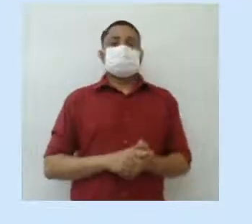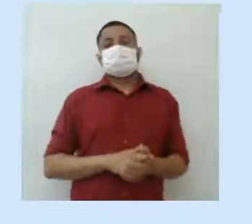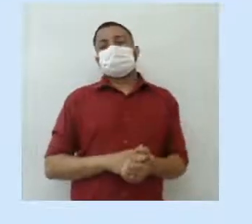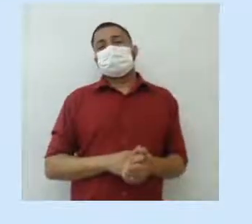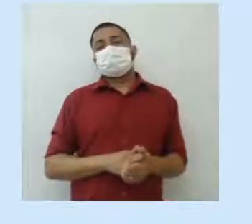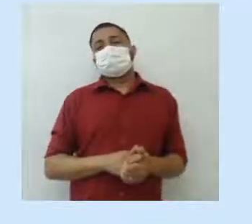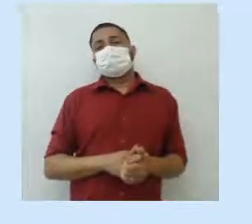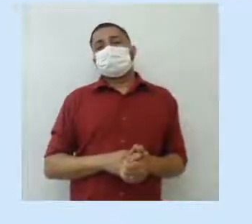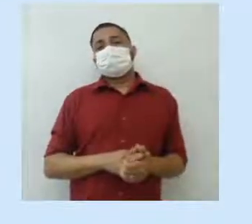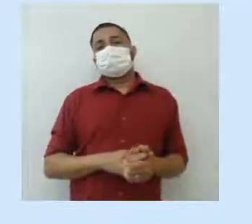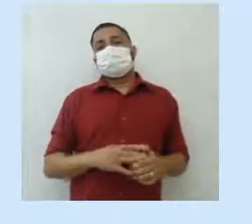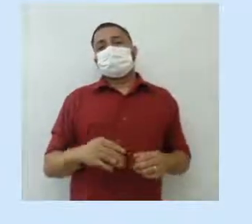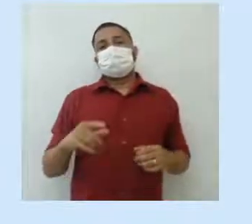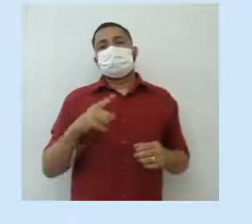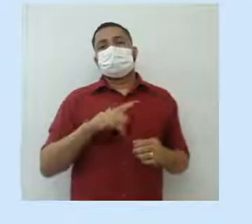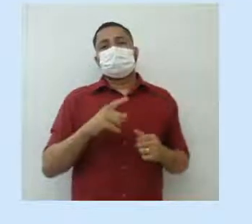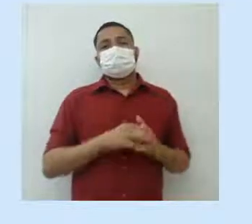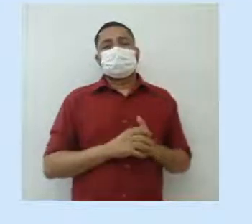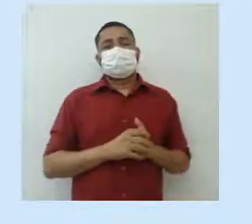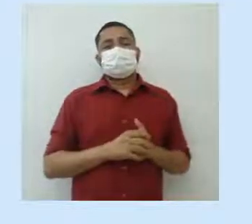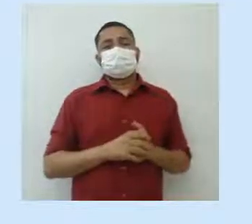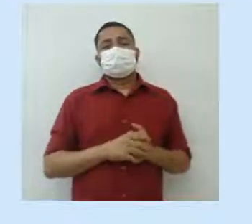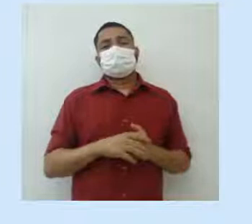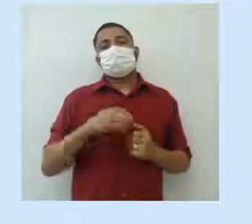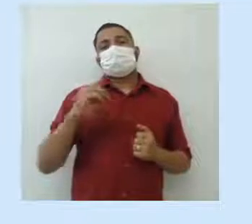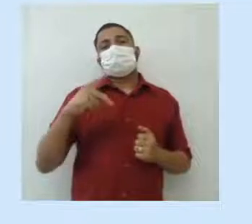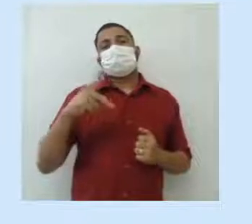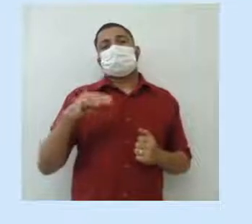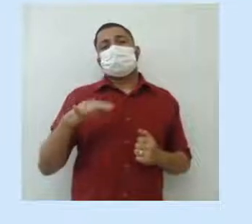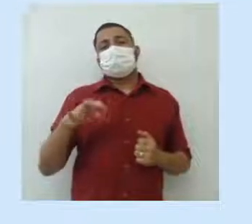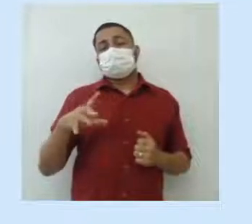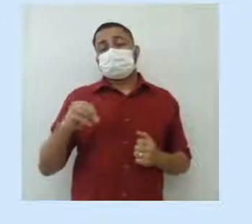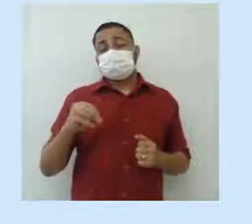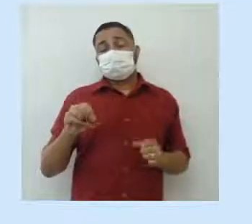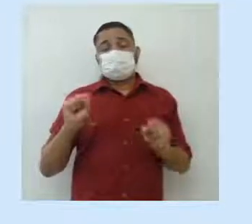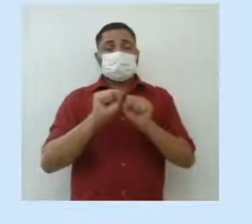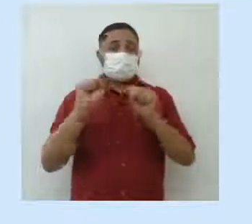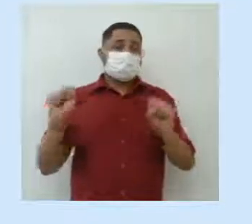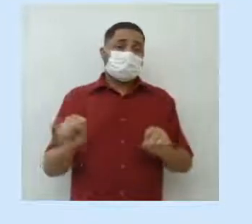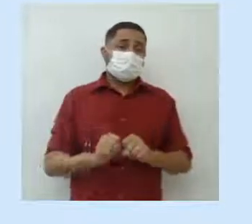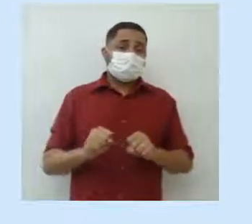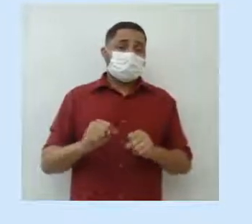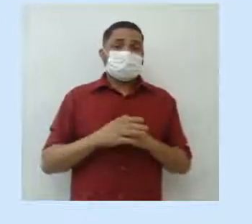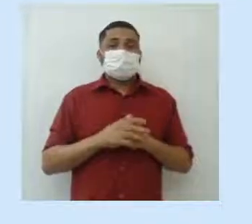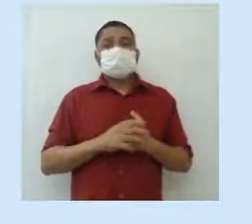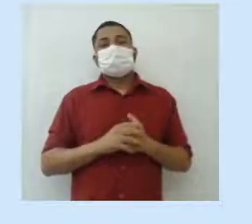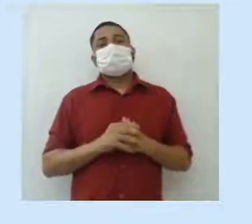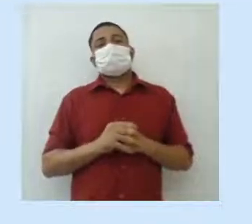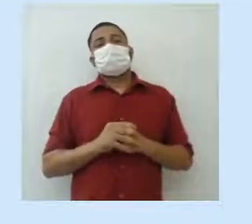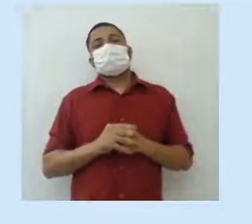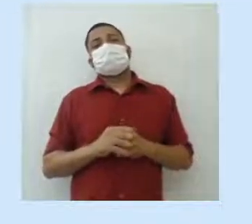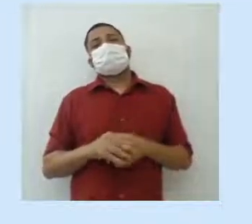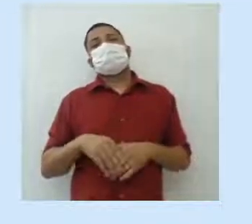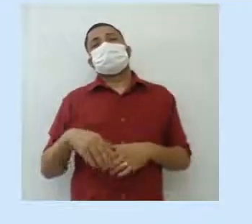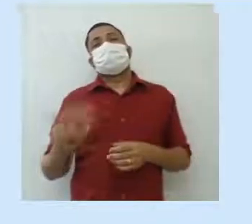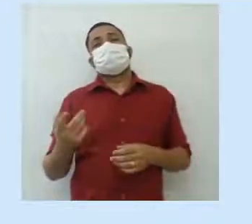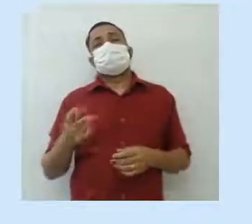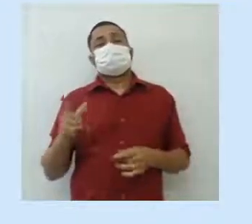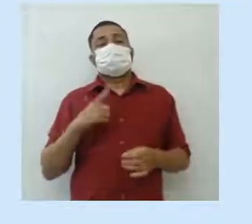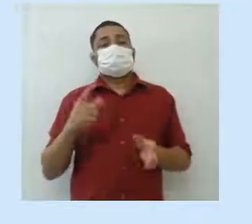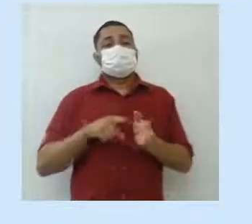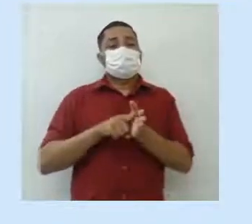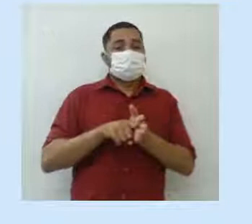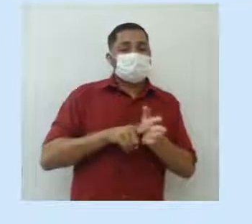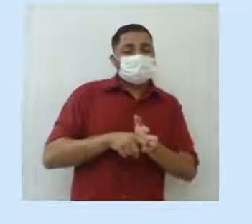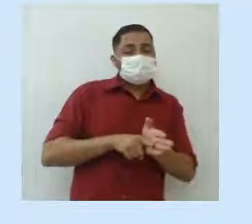uma inconformidade dos oprimidos contra o sistema de opressor escravocrata. Então, no caso da exploração